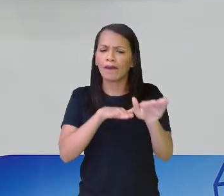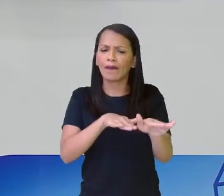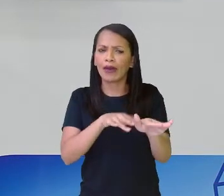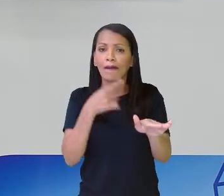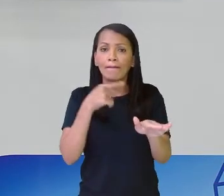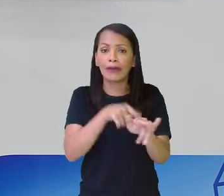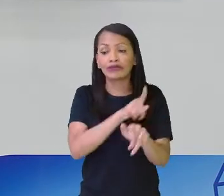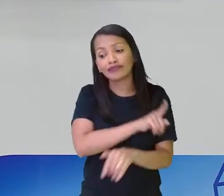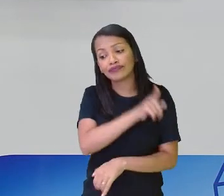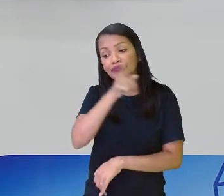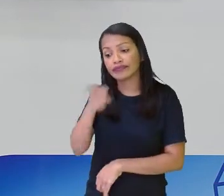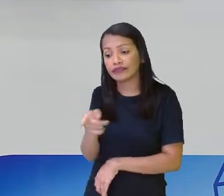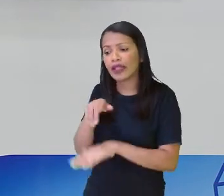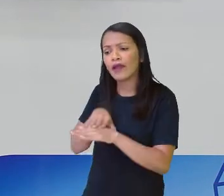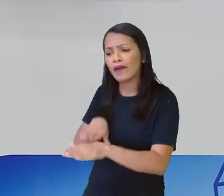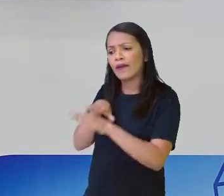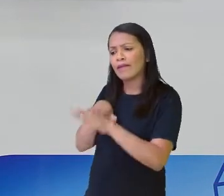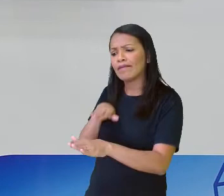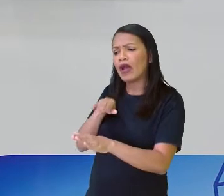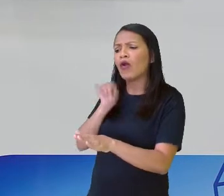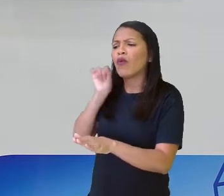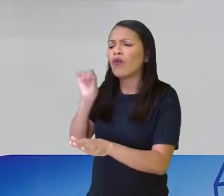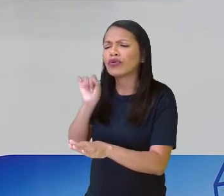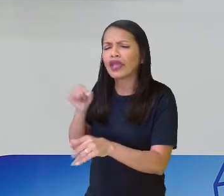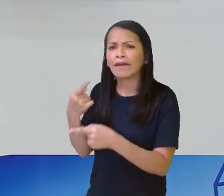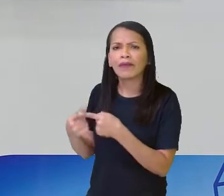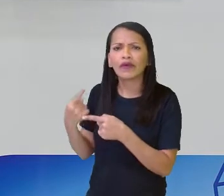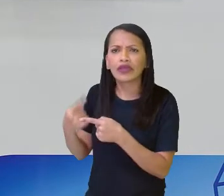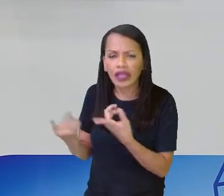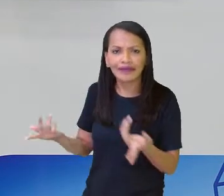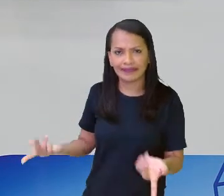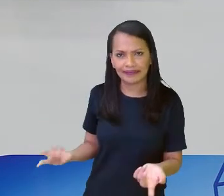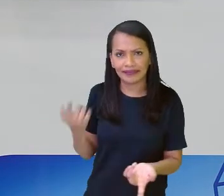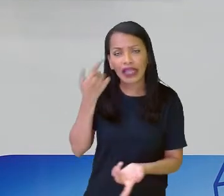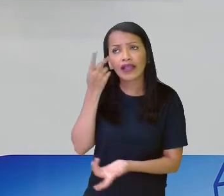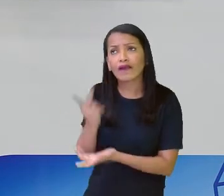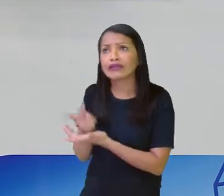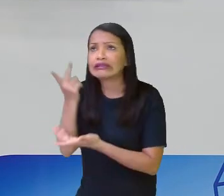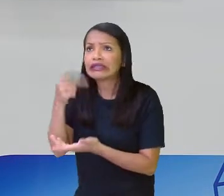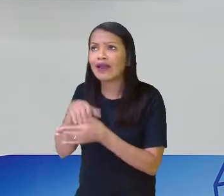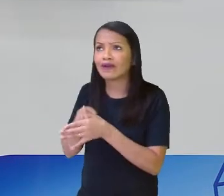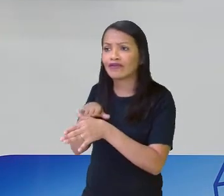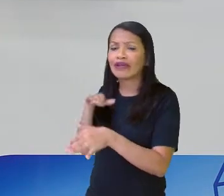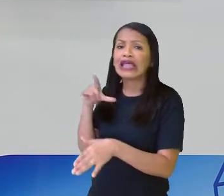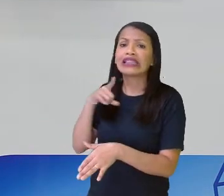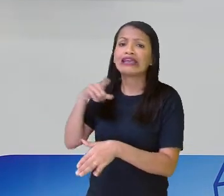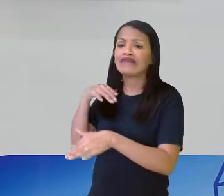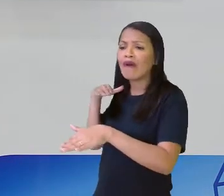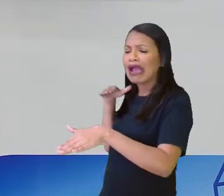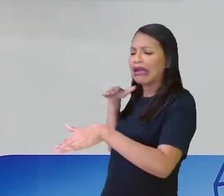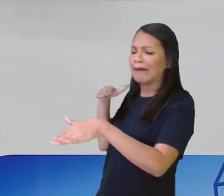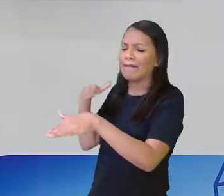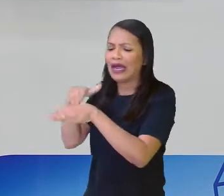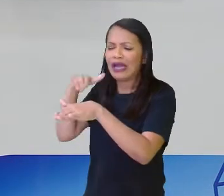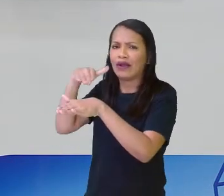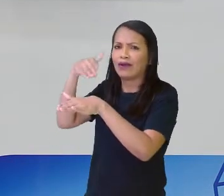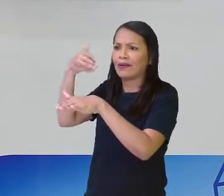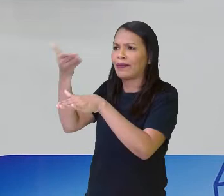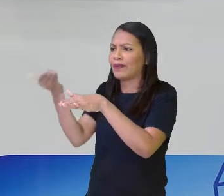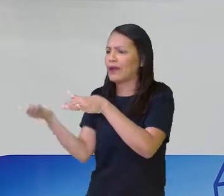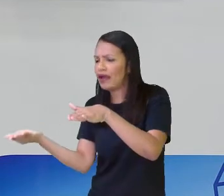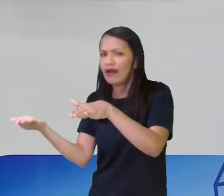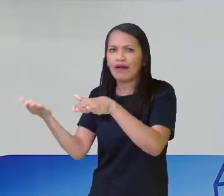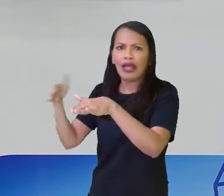congestionamento. Será que são buracos nas vias? Ah, foi um acidente que aconteceu. Ah, é porque choveu e tem pontos de alagamento.